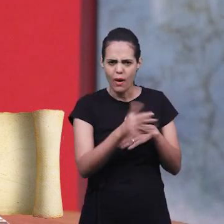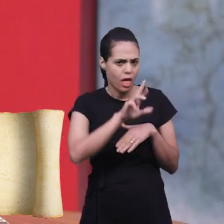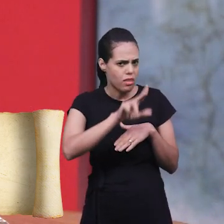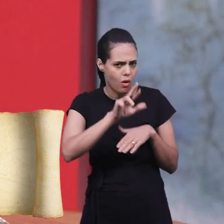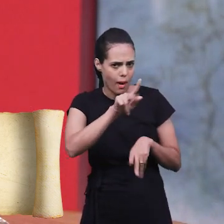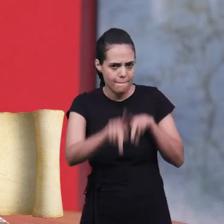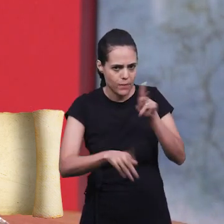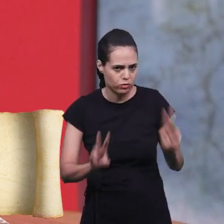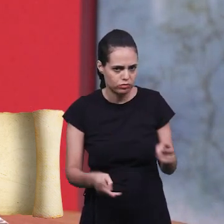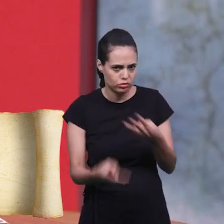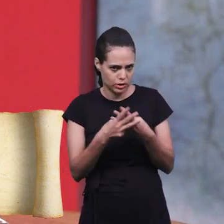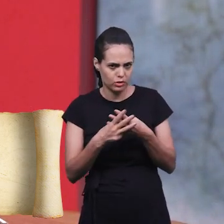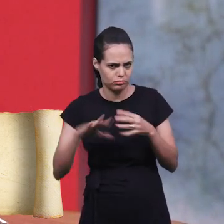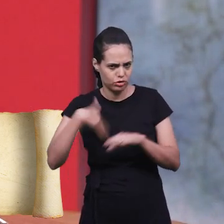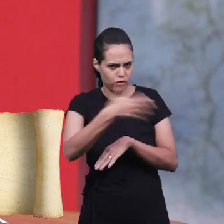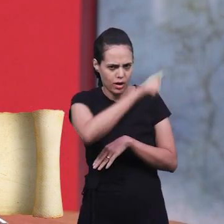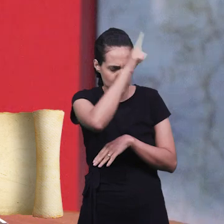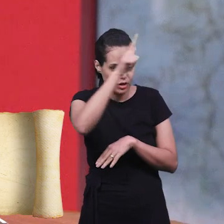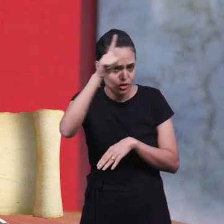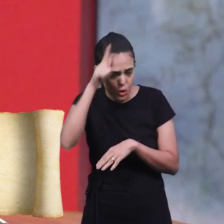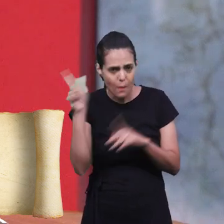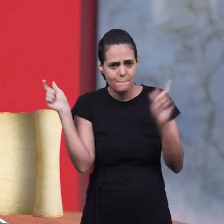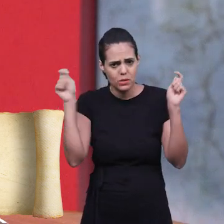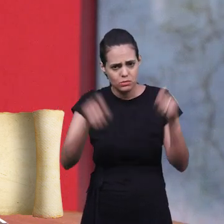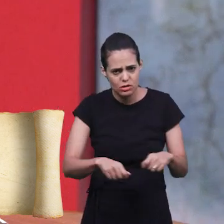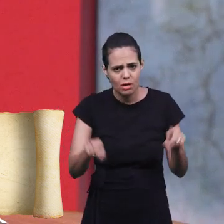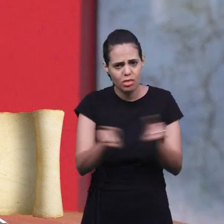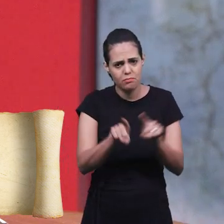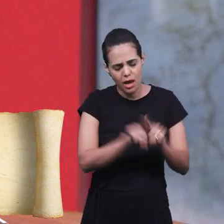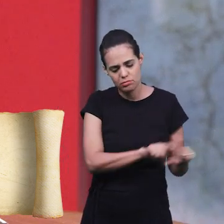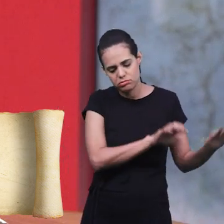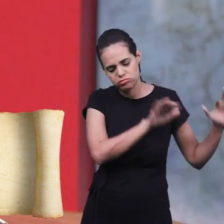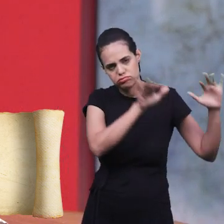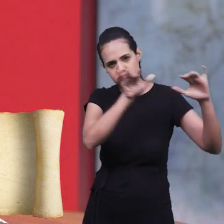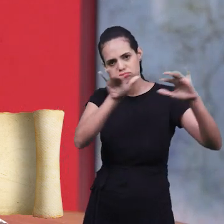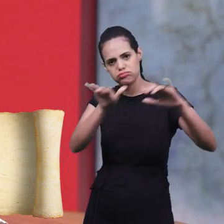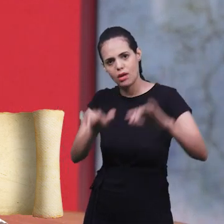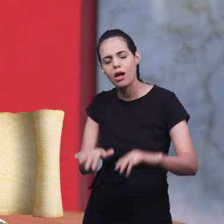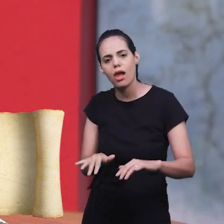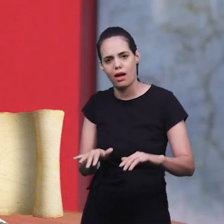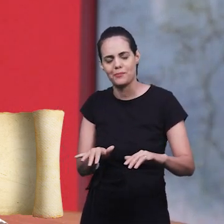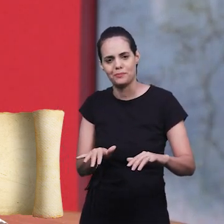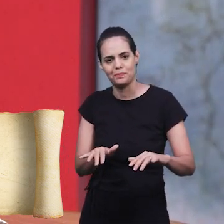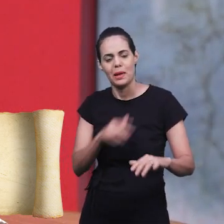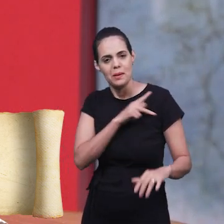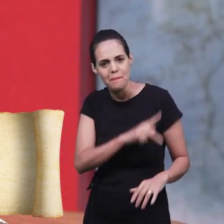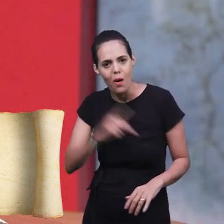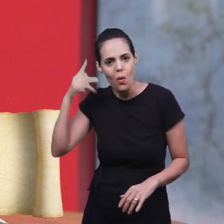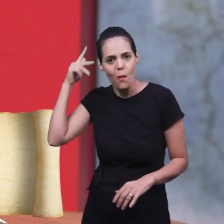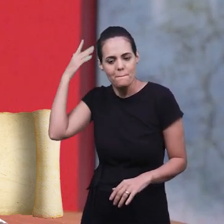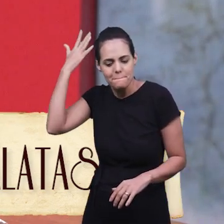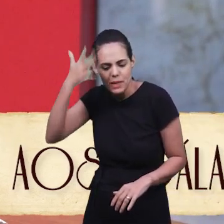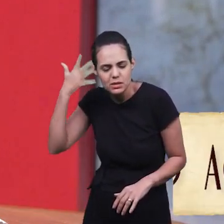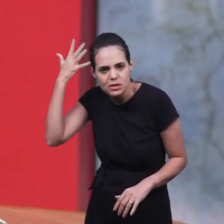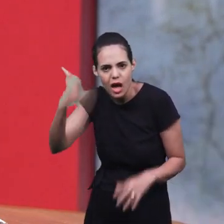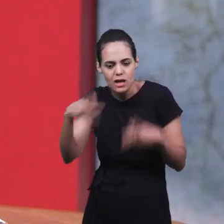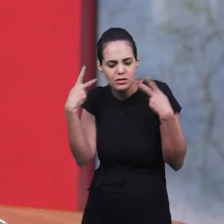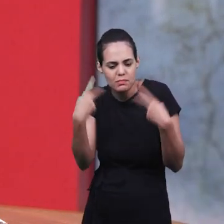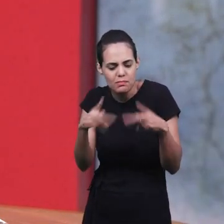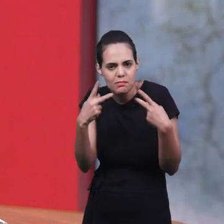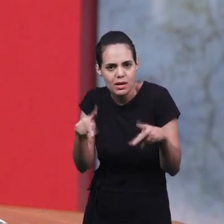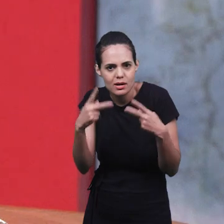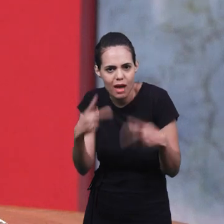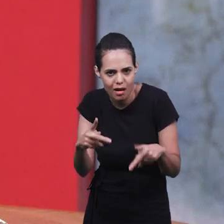à palavra, isso até é o motivo da carta aos Gálatas. Eles resistiram à palavra e Paulo então disse